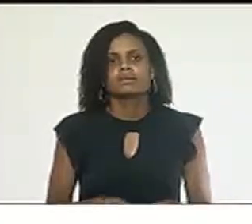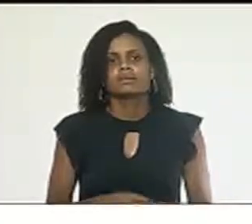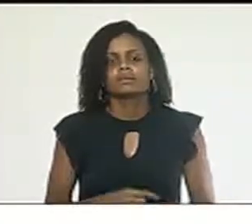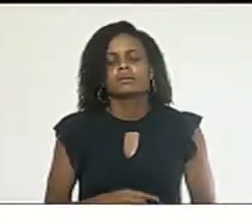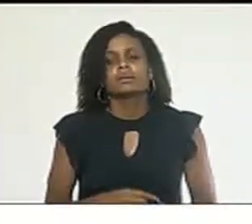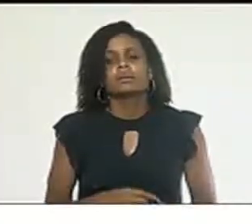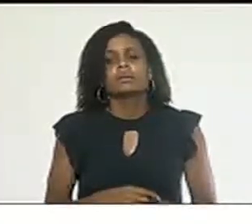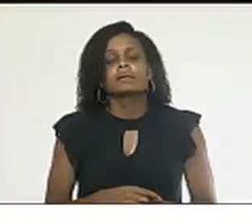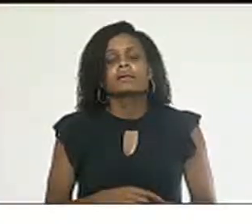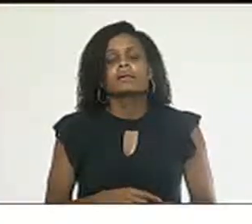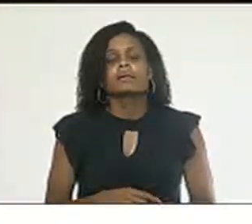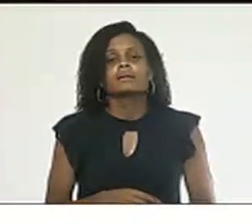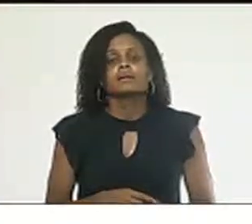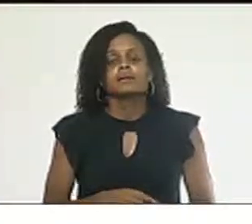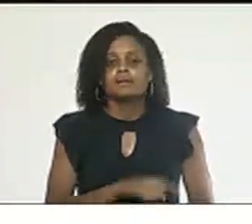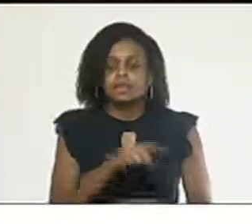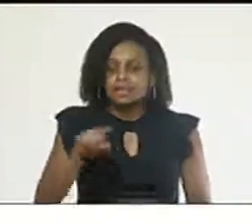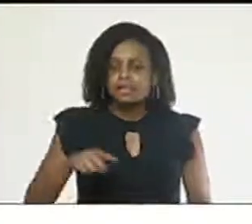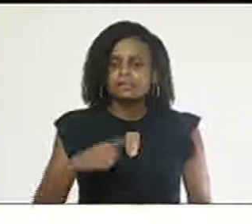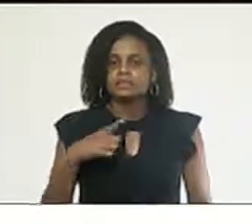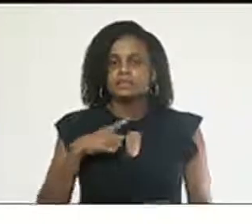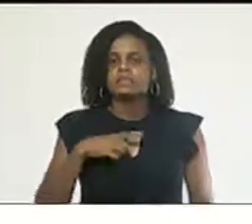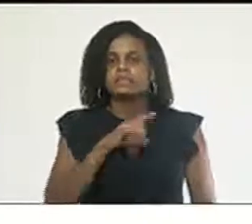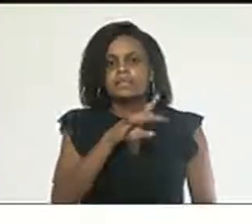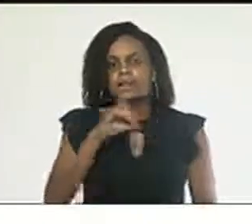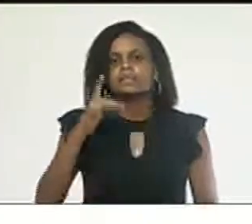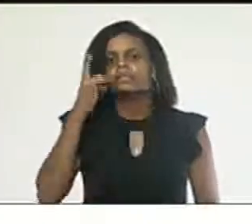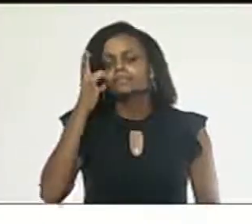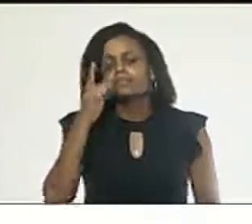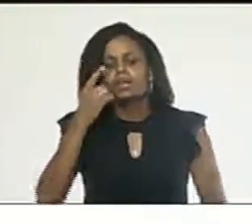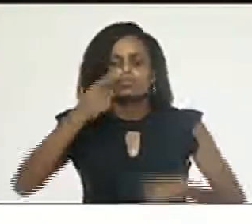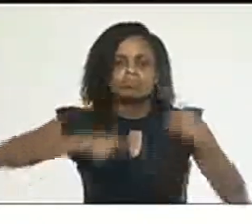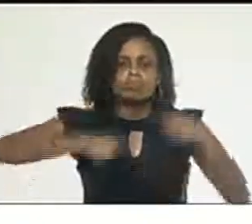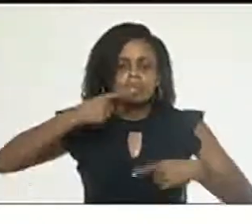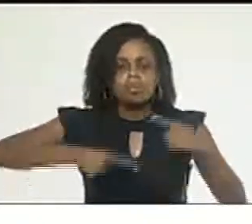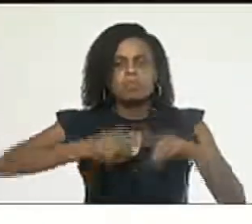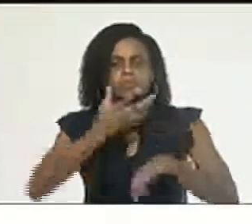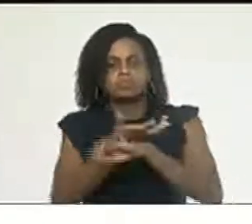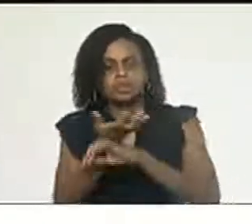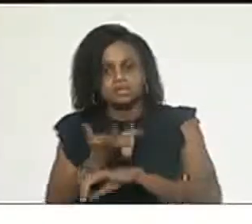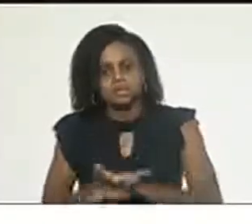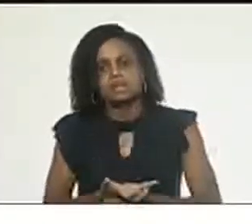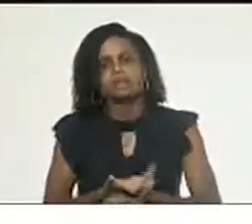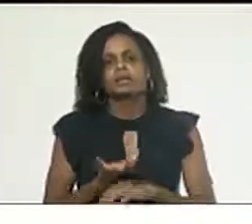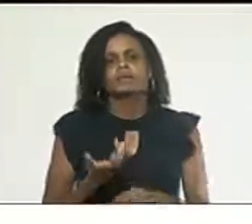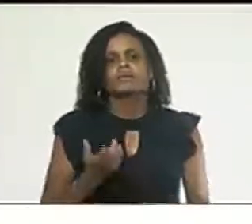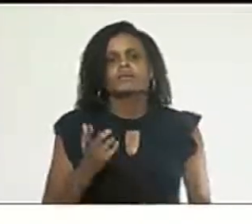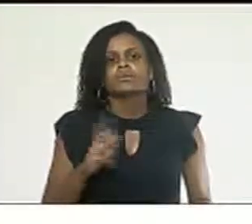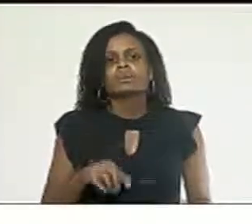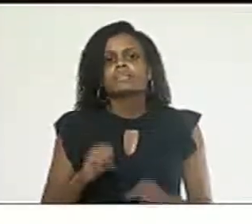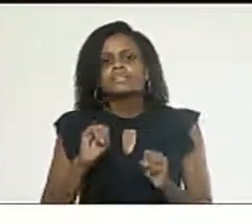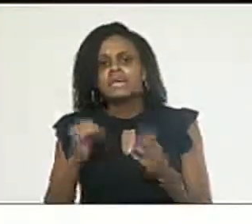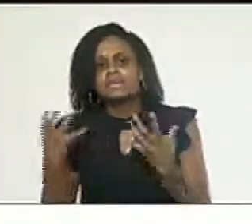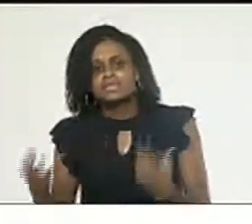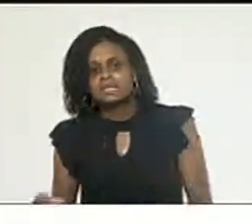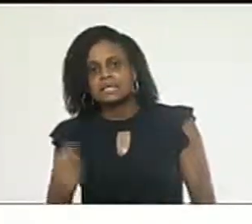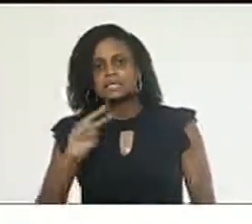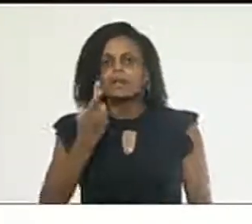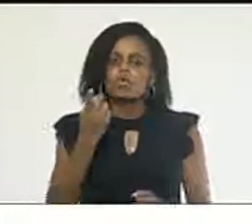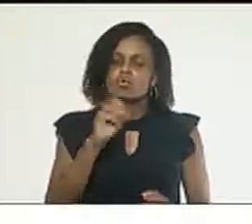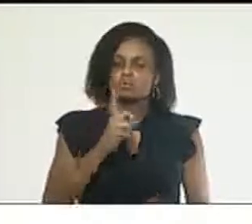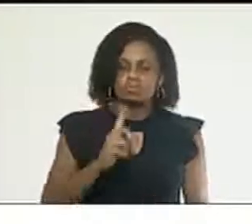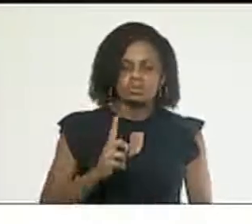sua presença, discutindo as matérias, se seja a favor ou